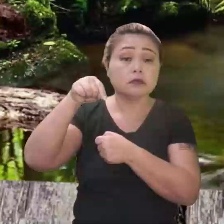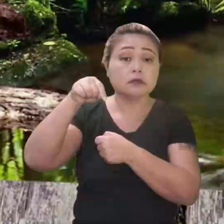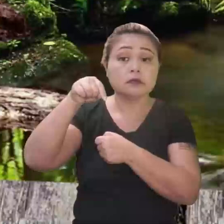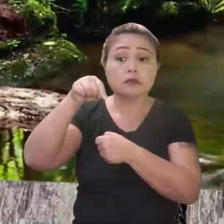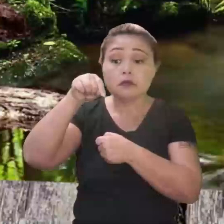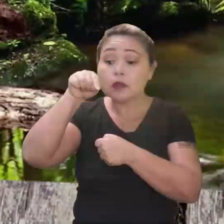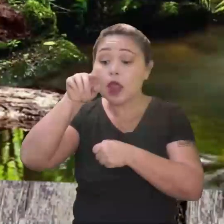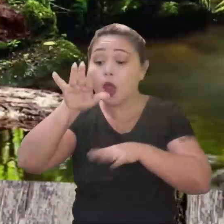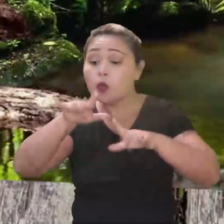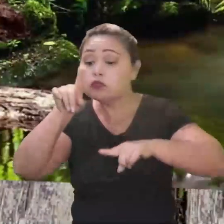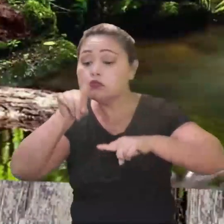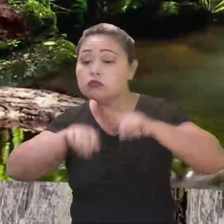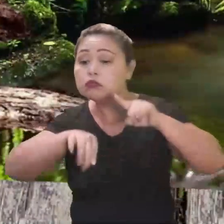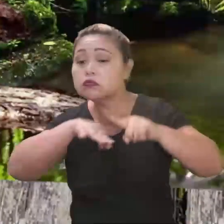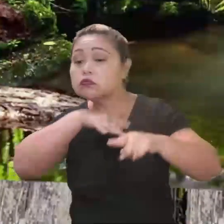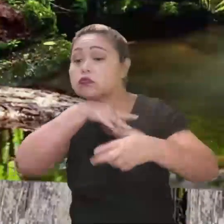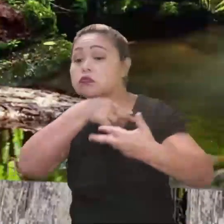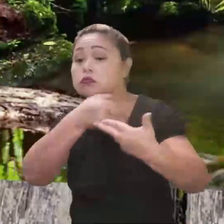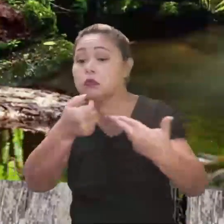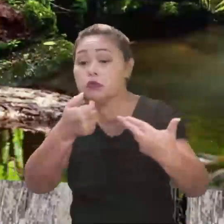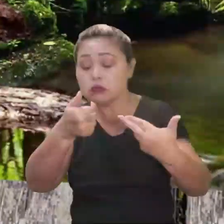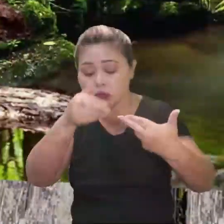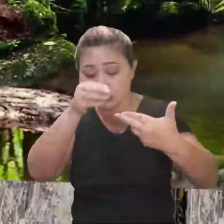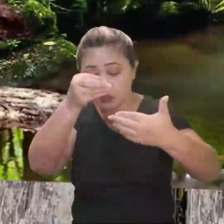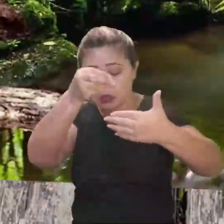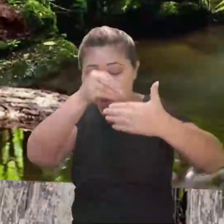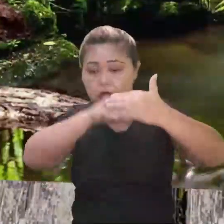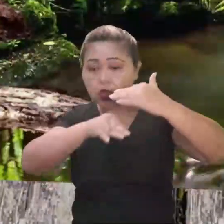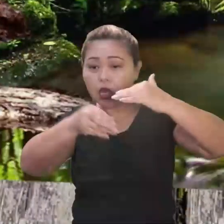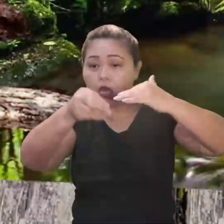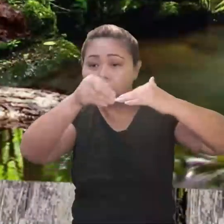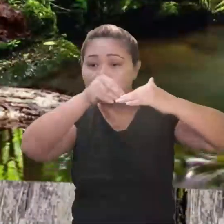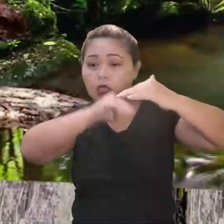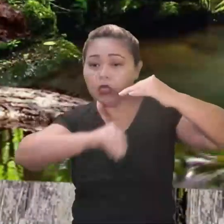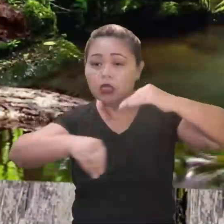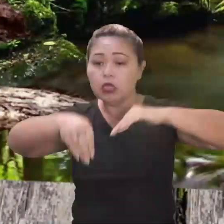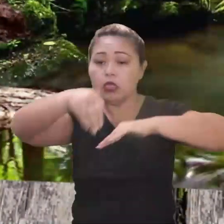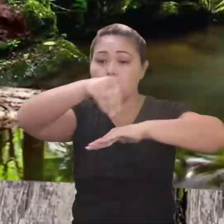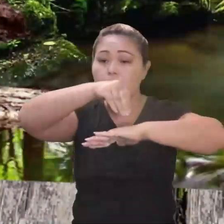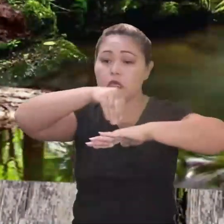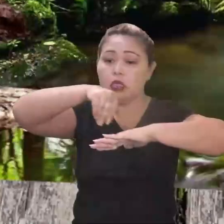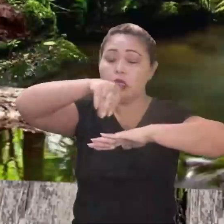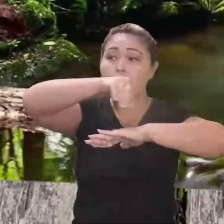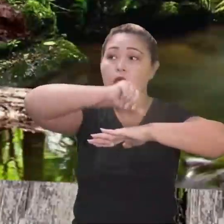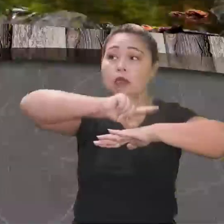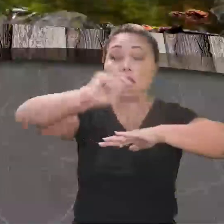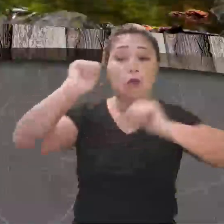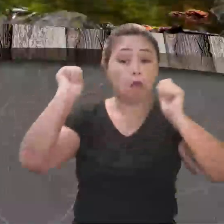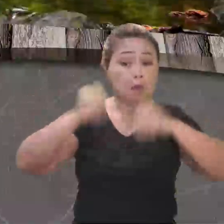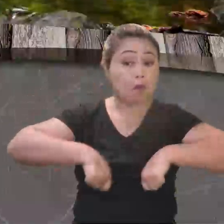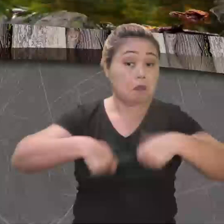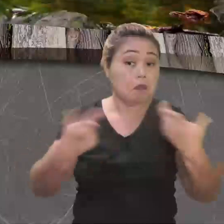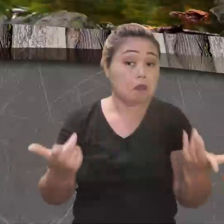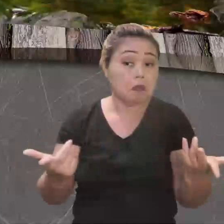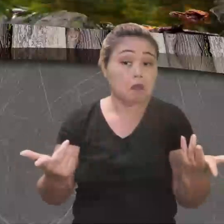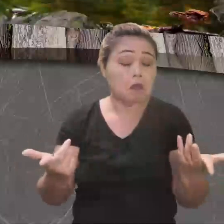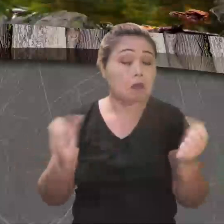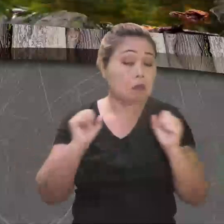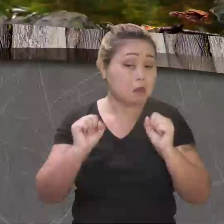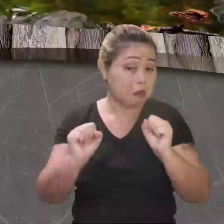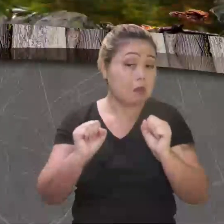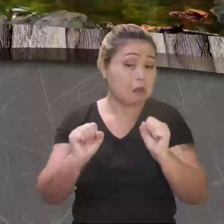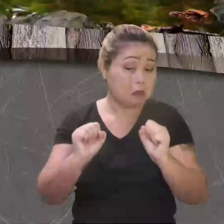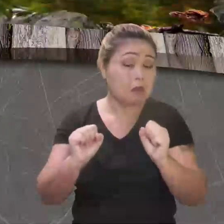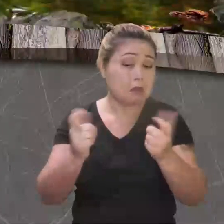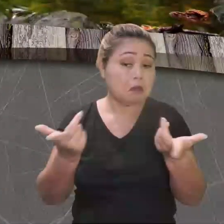Algum desses animais, desses organismos que foram ali soterrados. Tá? Pode